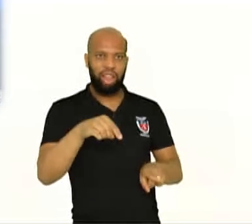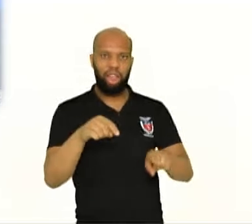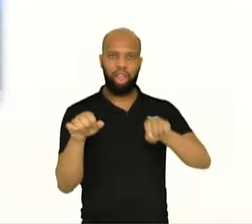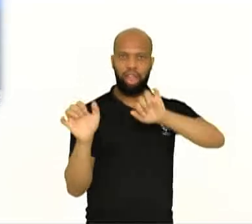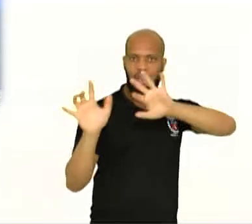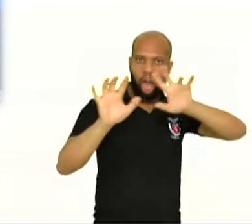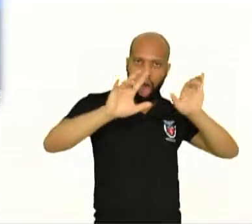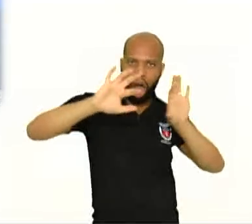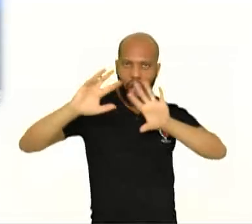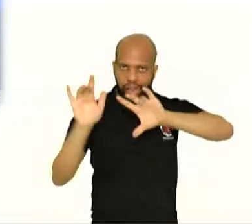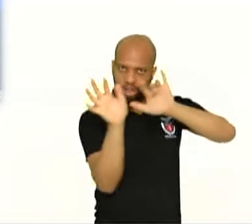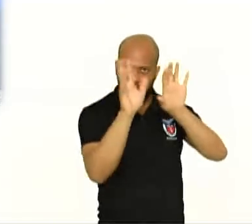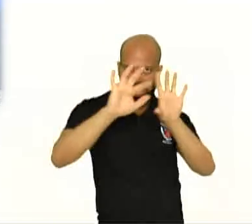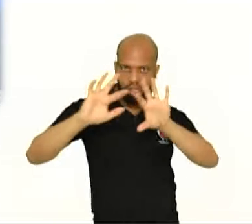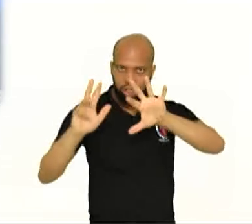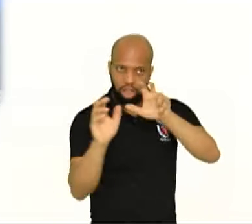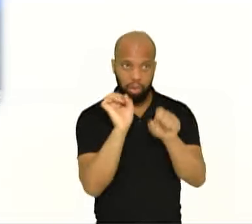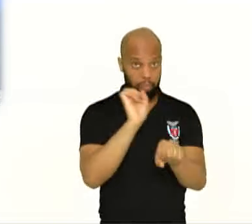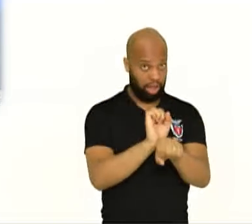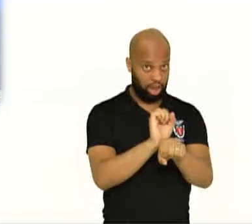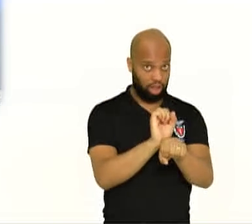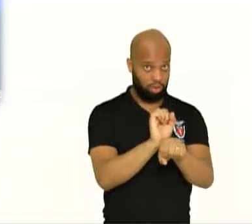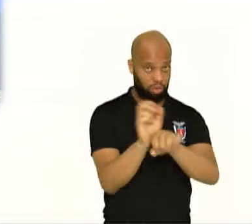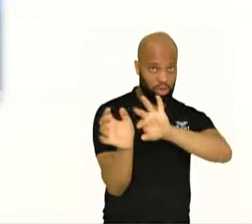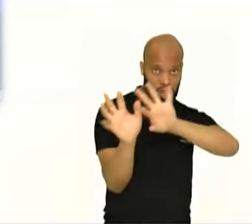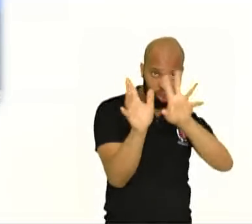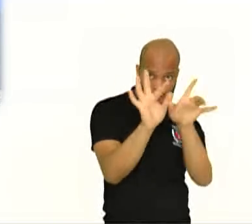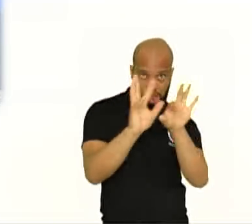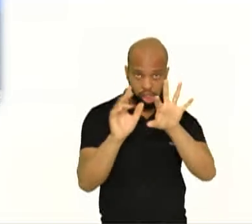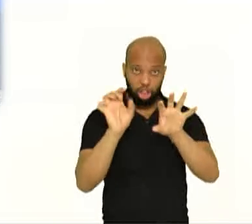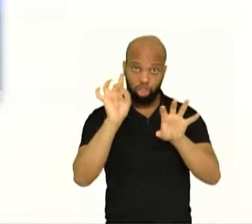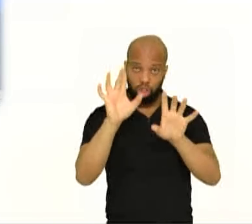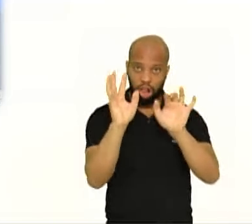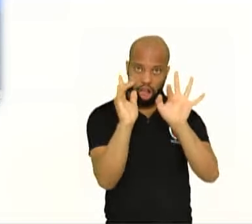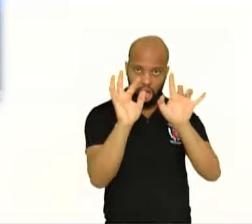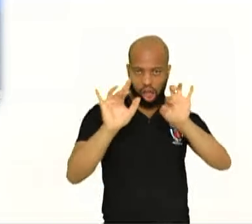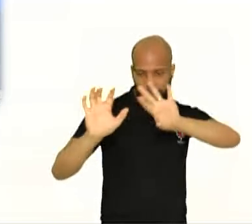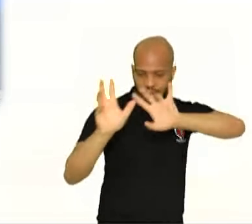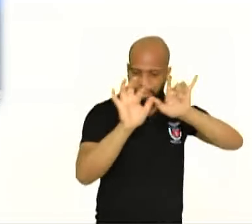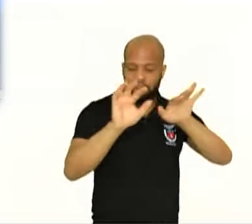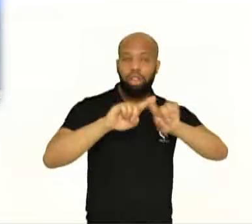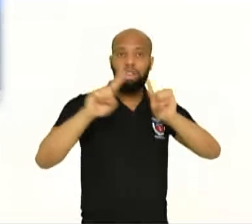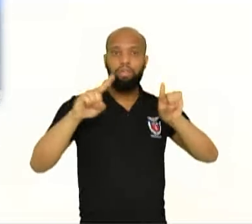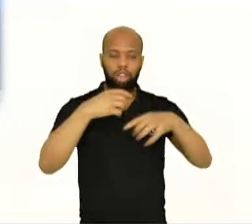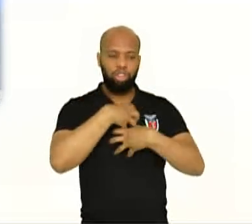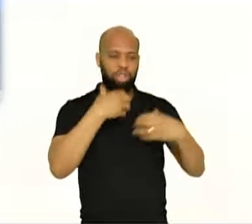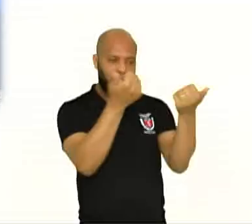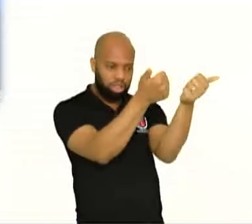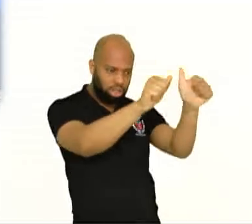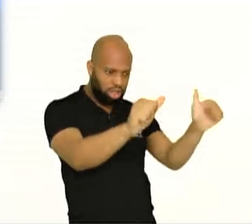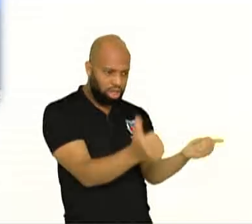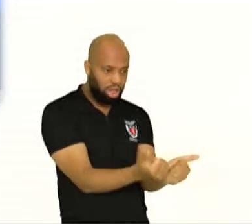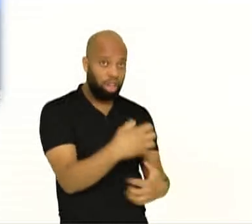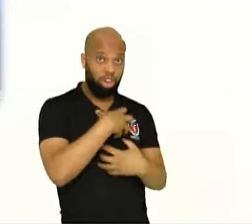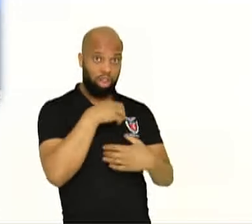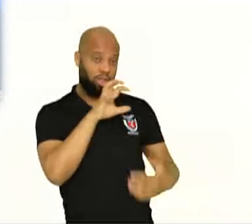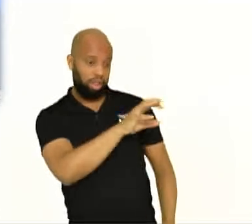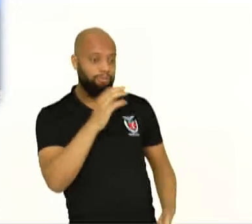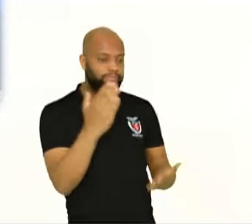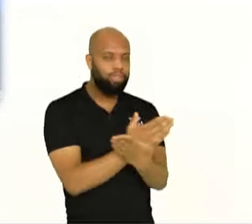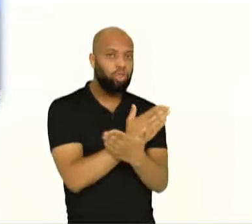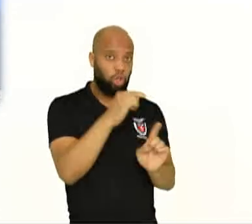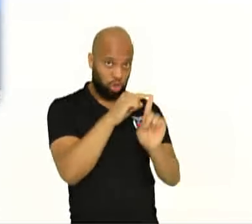paradinhos. Eles não vão sair por aí se mexendo. Porém, os animais que vão ter essa forma de pólipo, em algumas